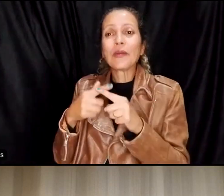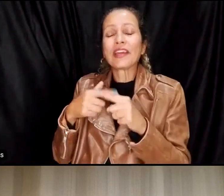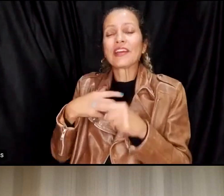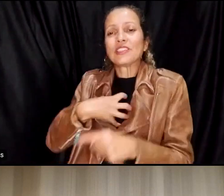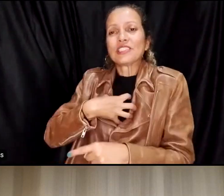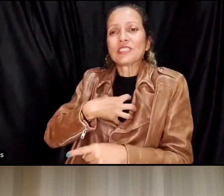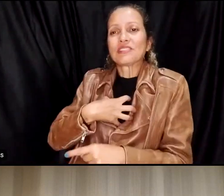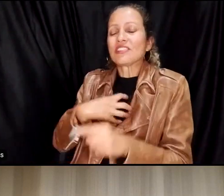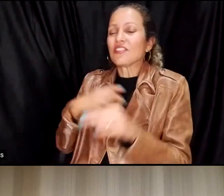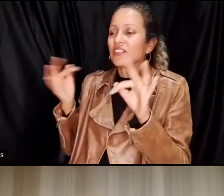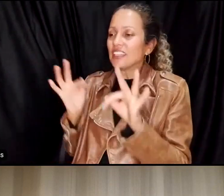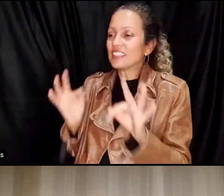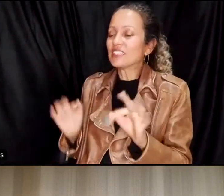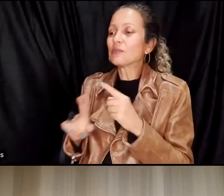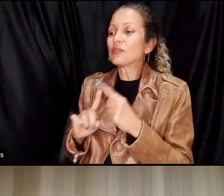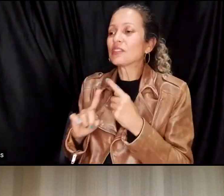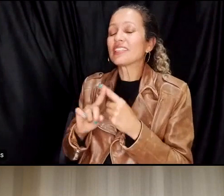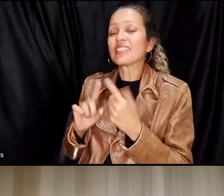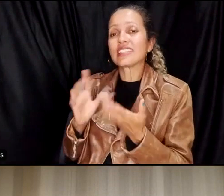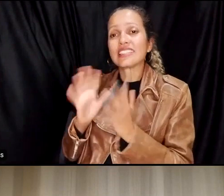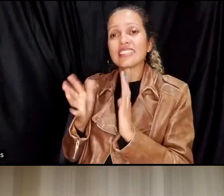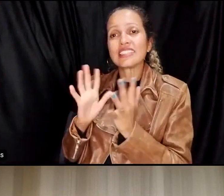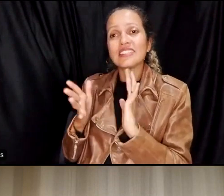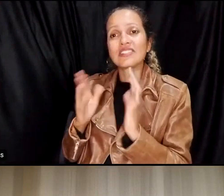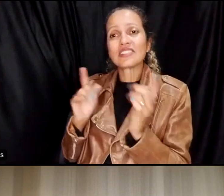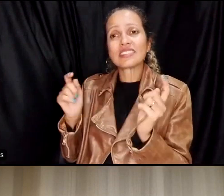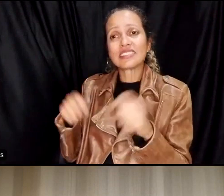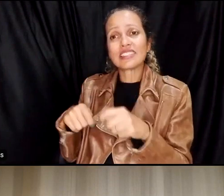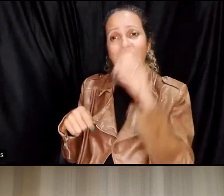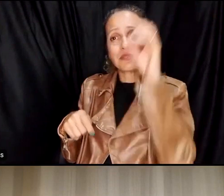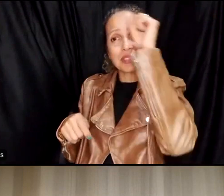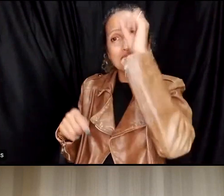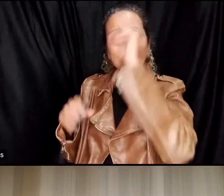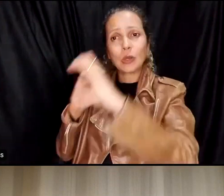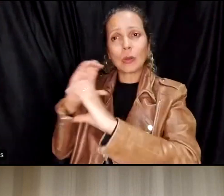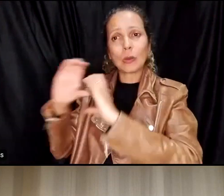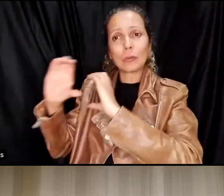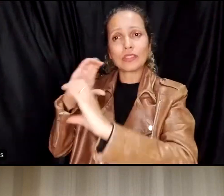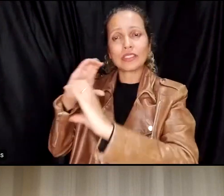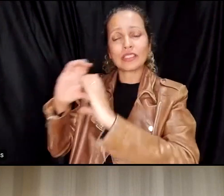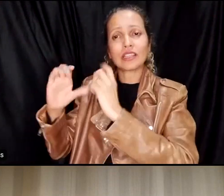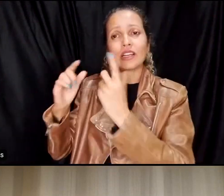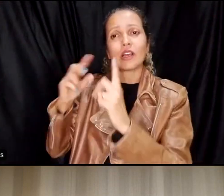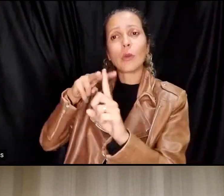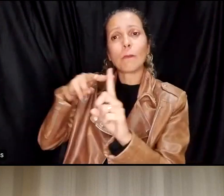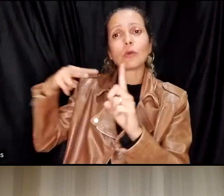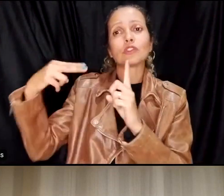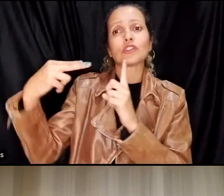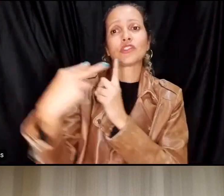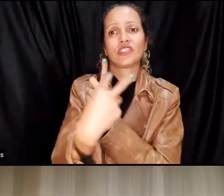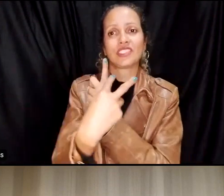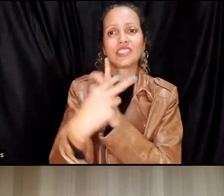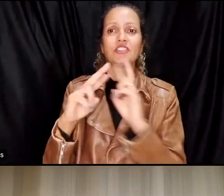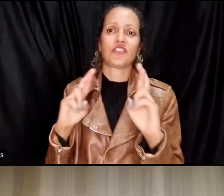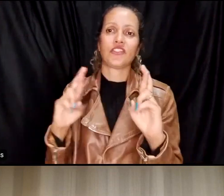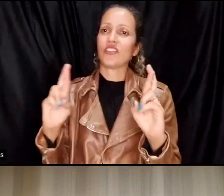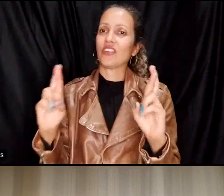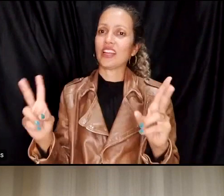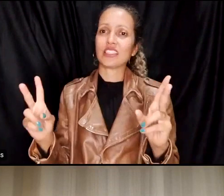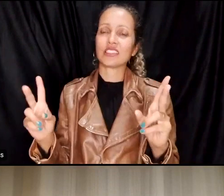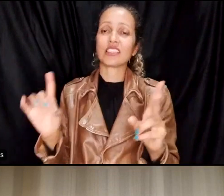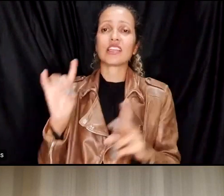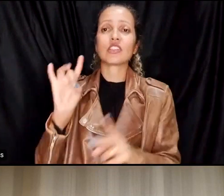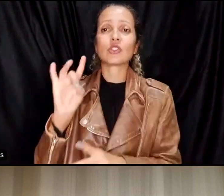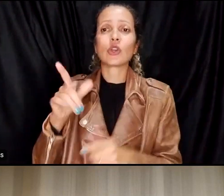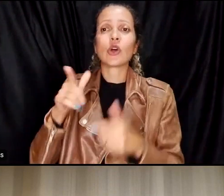com ele e como é lindo você ter um outro olhar. É só uma língua diferente.